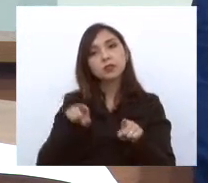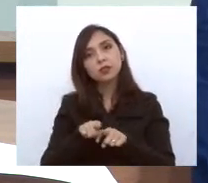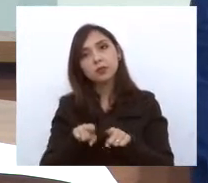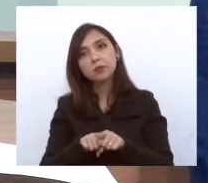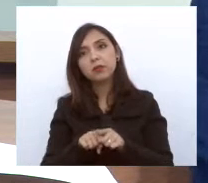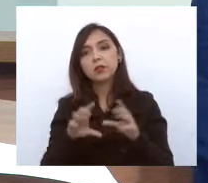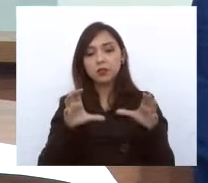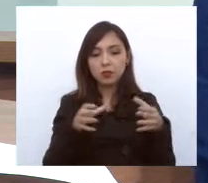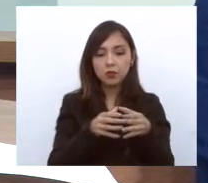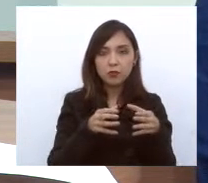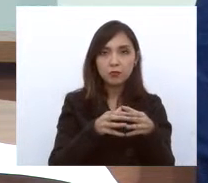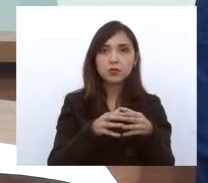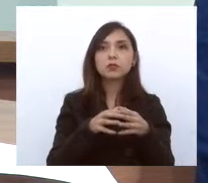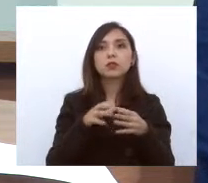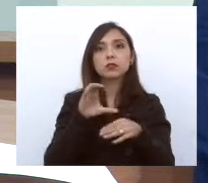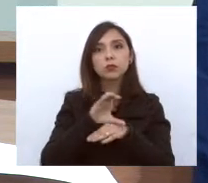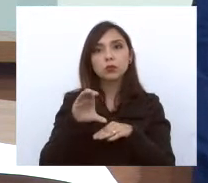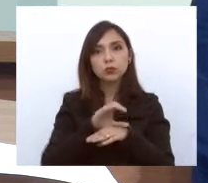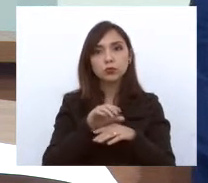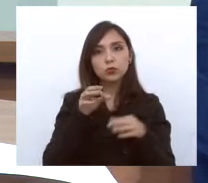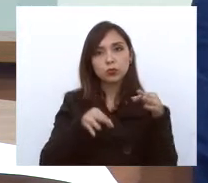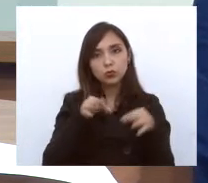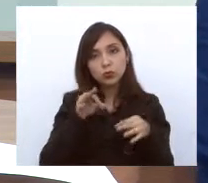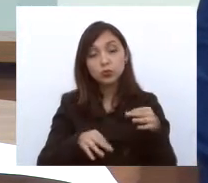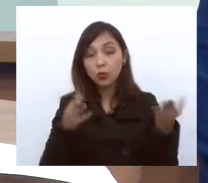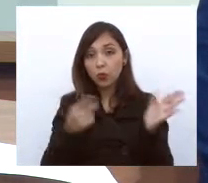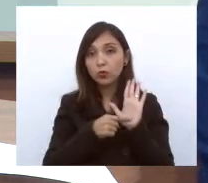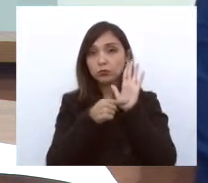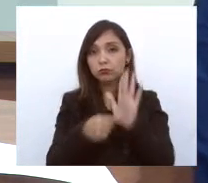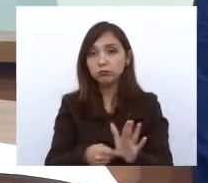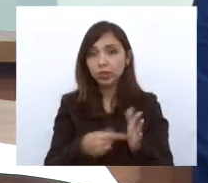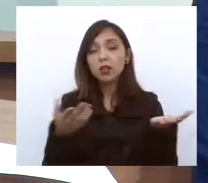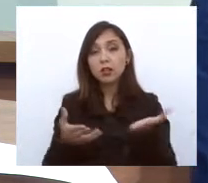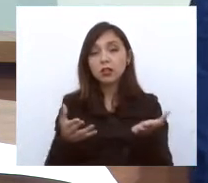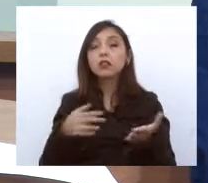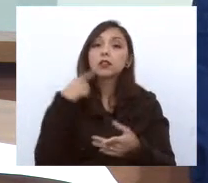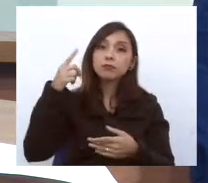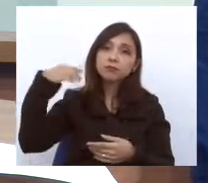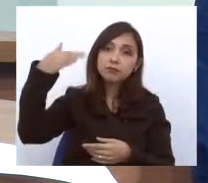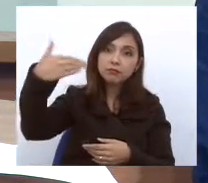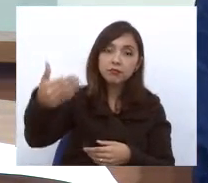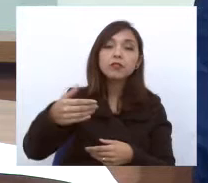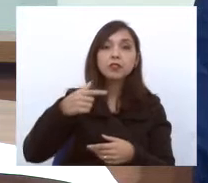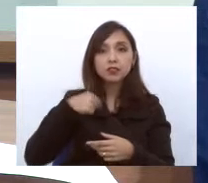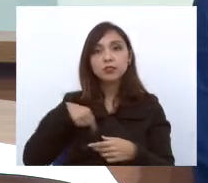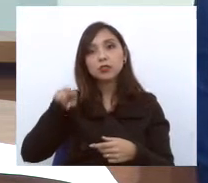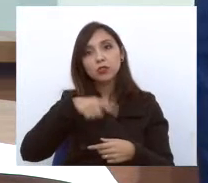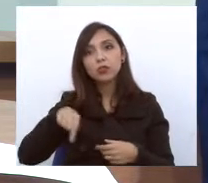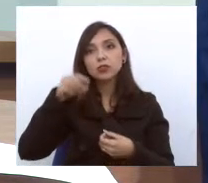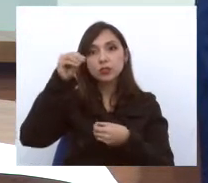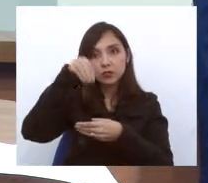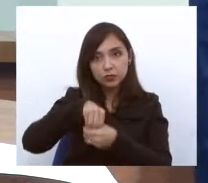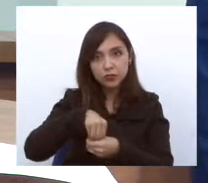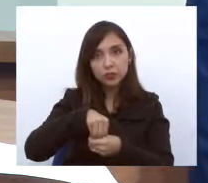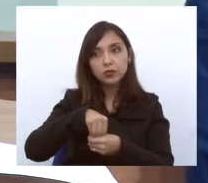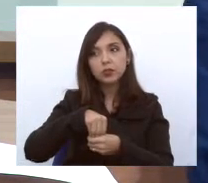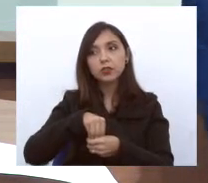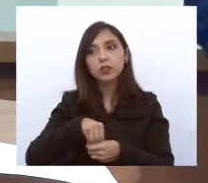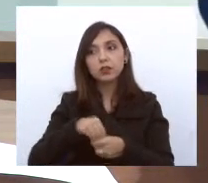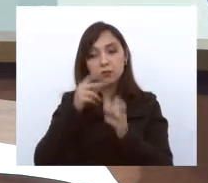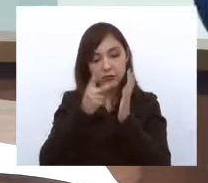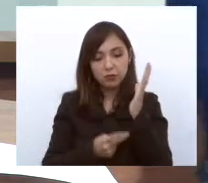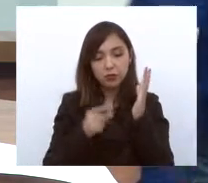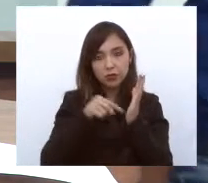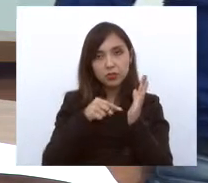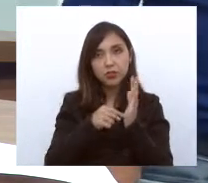à Comissão de Constituição e Justiça, que deu o parecer hoje, e que logo em breve nós estaremos aqui votando, mas esse